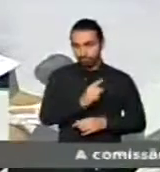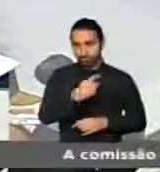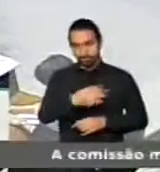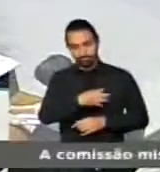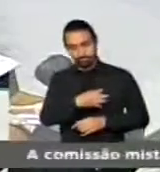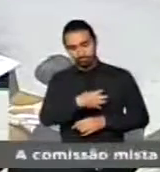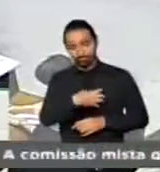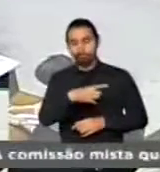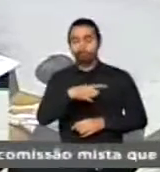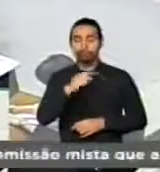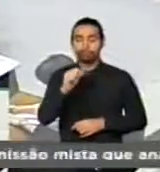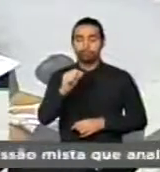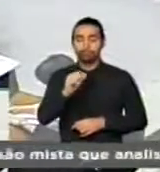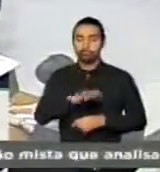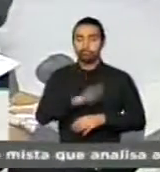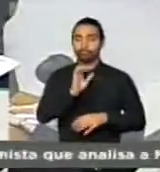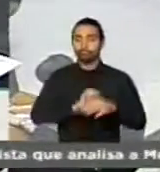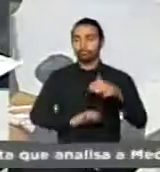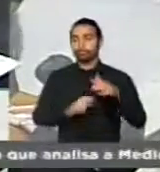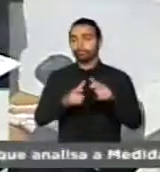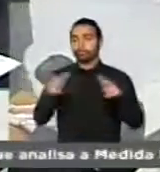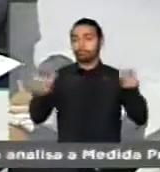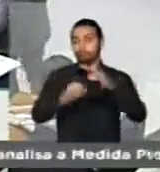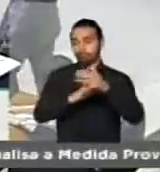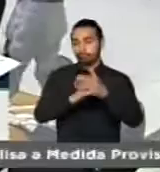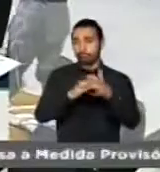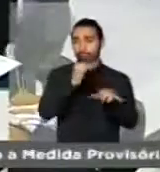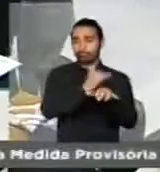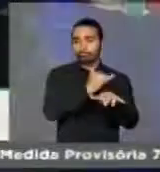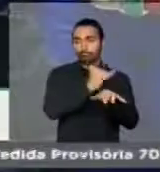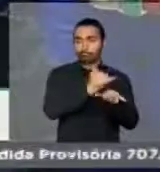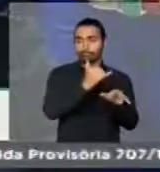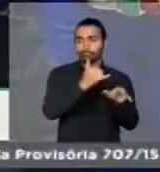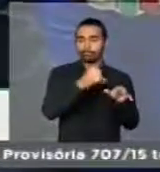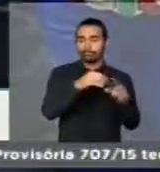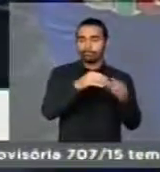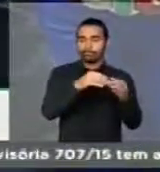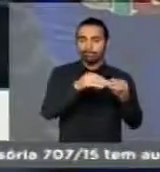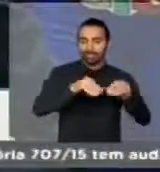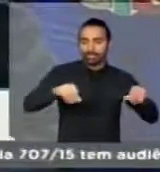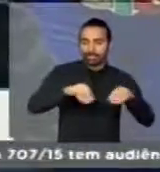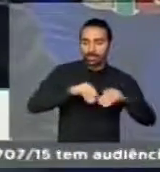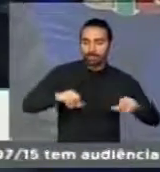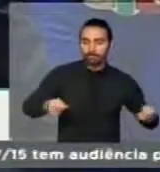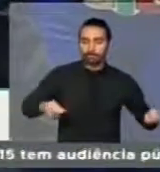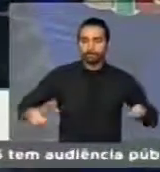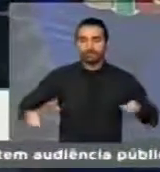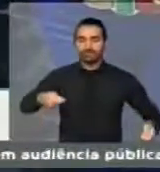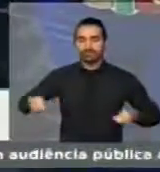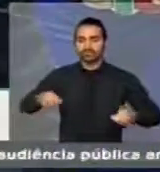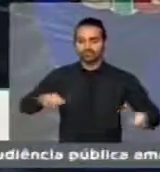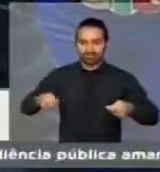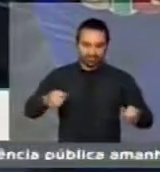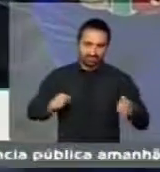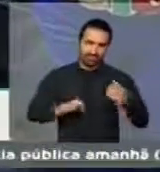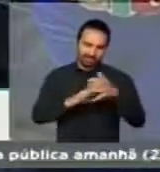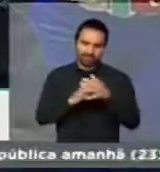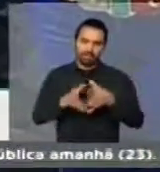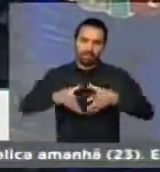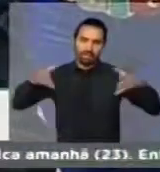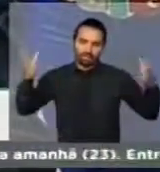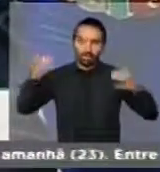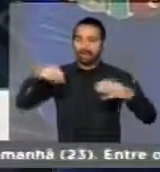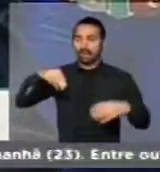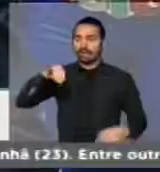maior mineradora no estado da Bahia, Mirabela, uma empresa que explora e produz níquel, uma